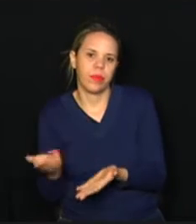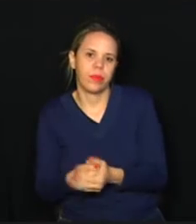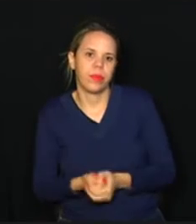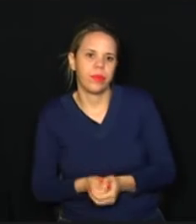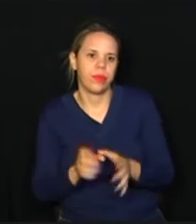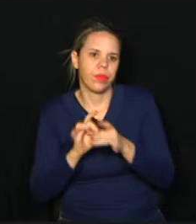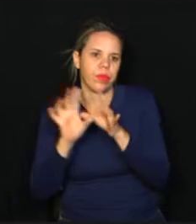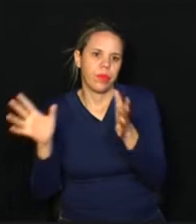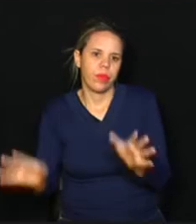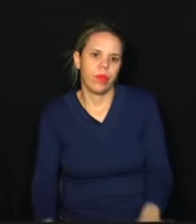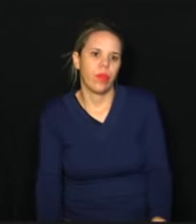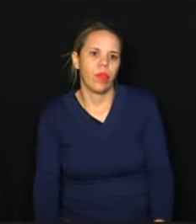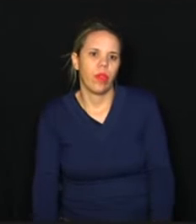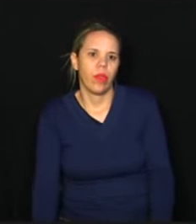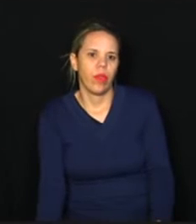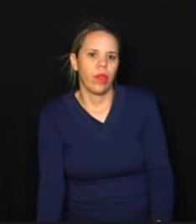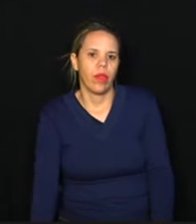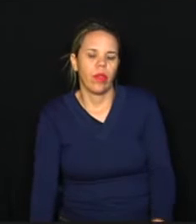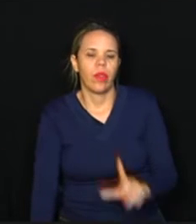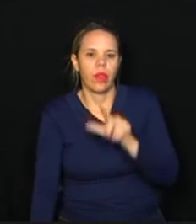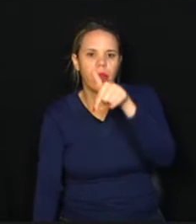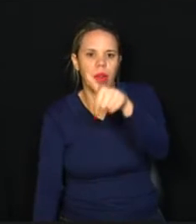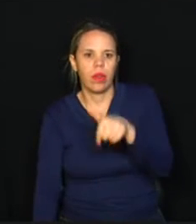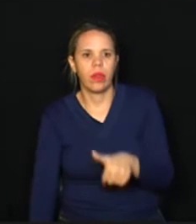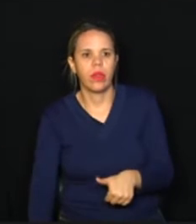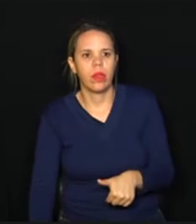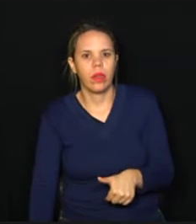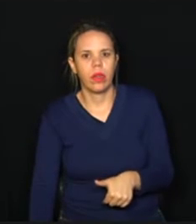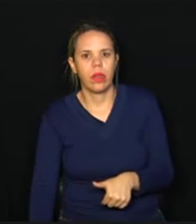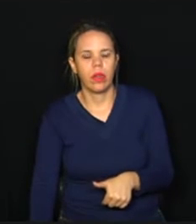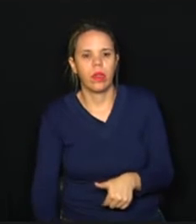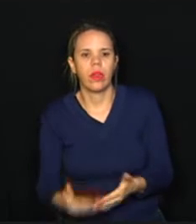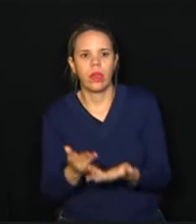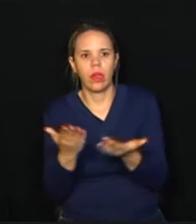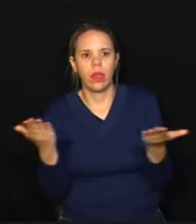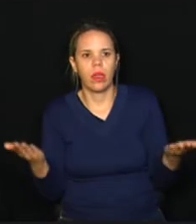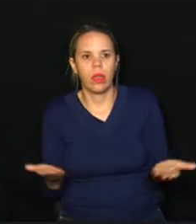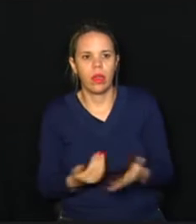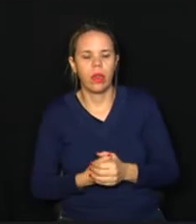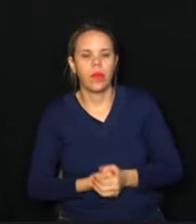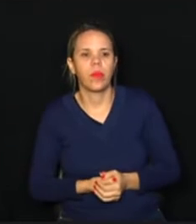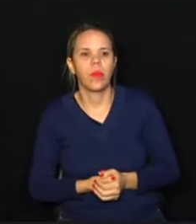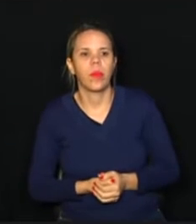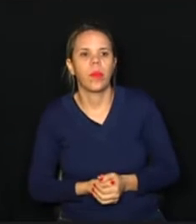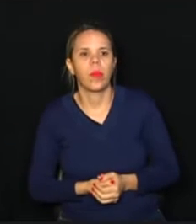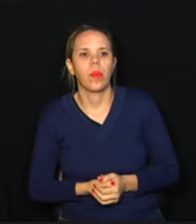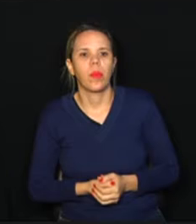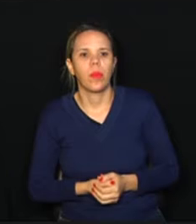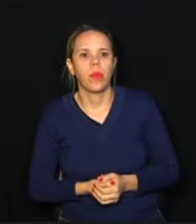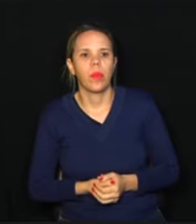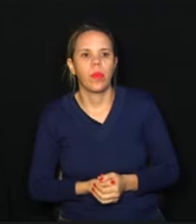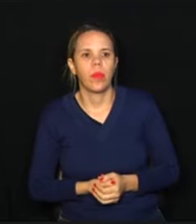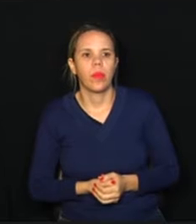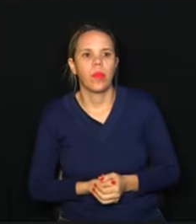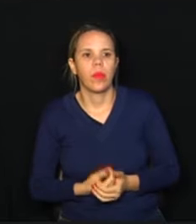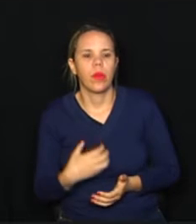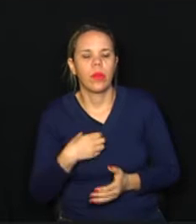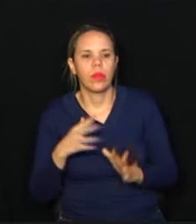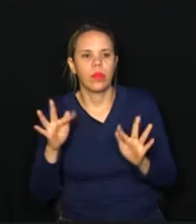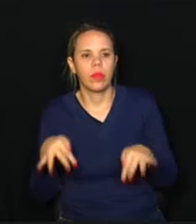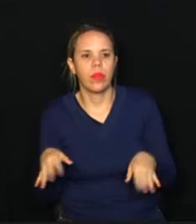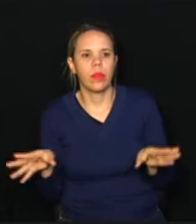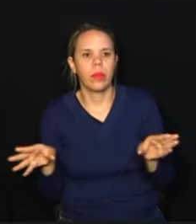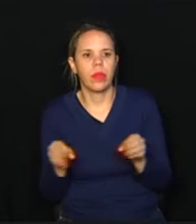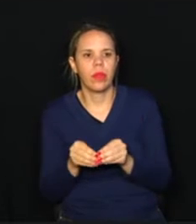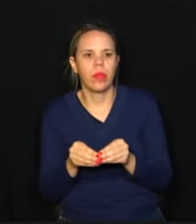fique à vontade. E depois, ouvir vocês aqui numa forma final,